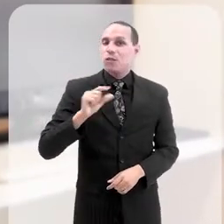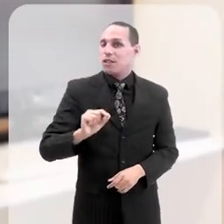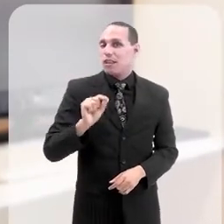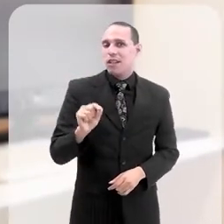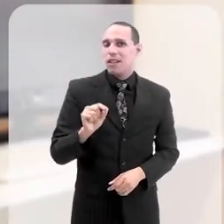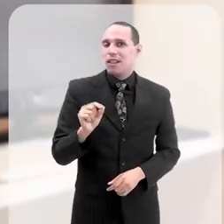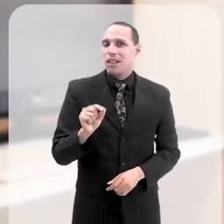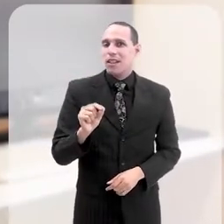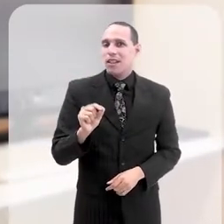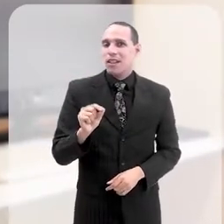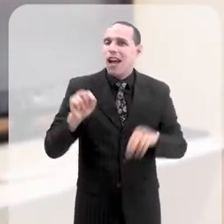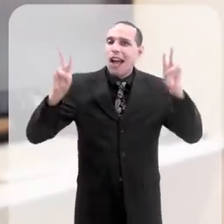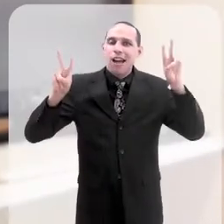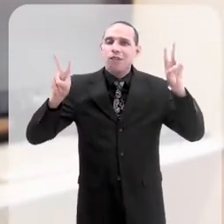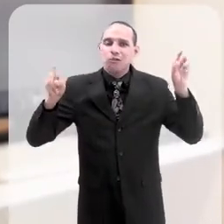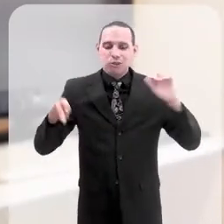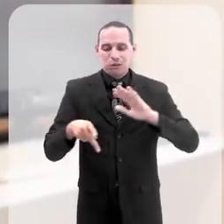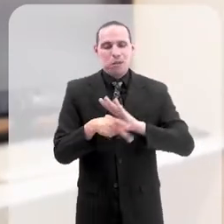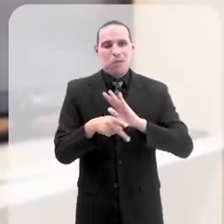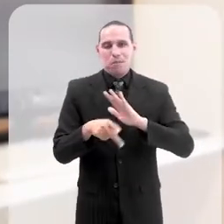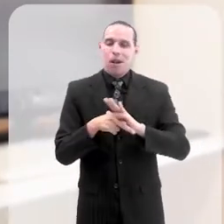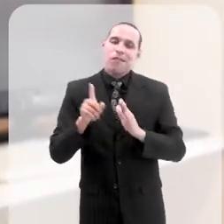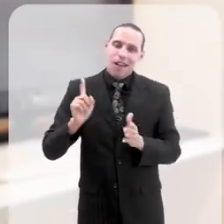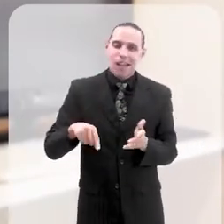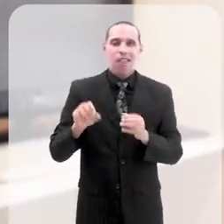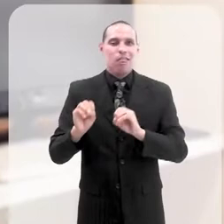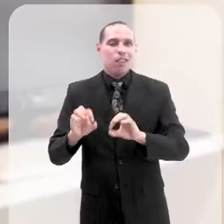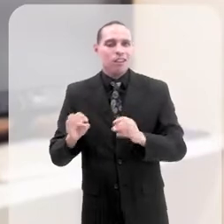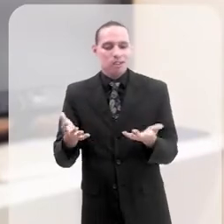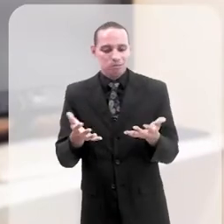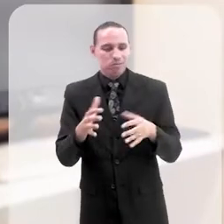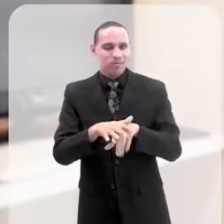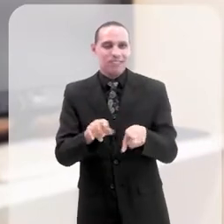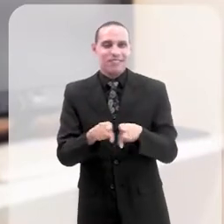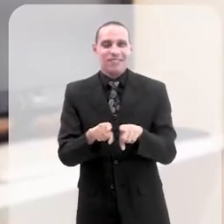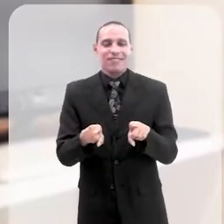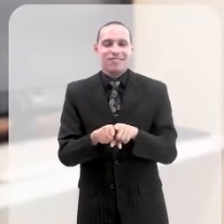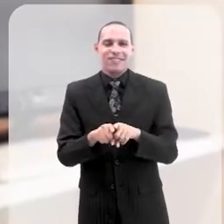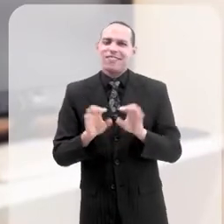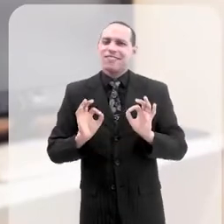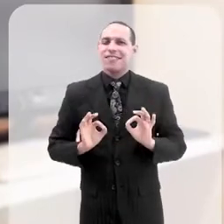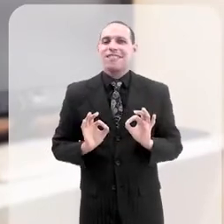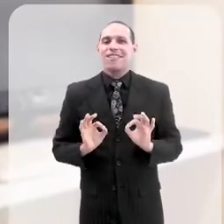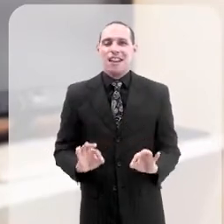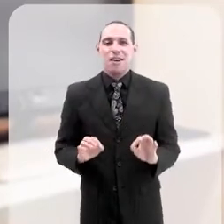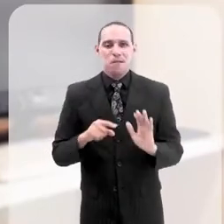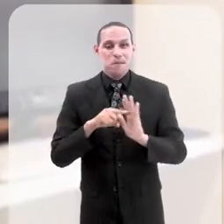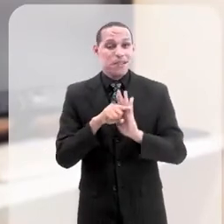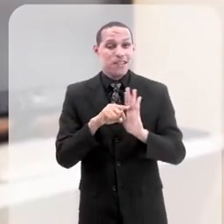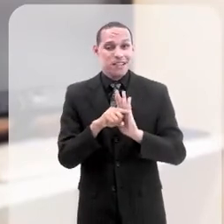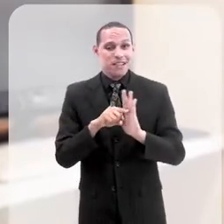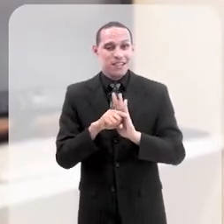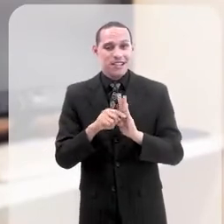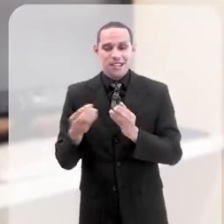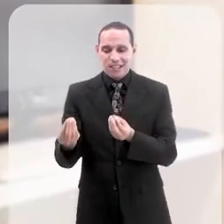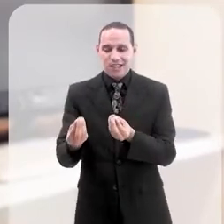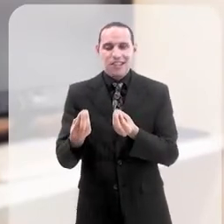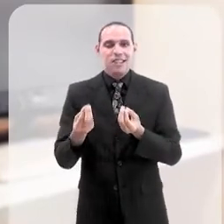exatamente do assunto que está tratando, no caso, inclusão em educação. E certamente a pesquisa vem trazer para a